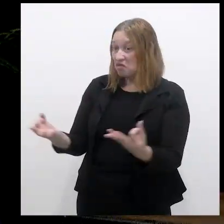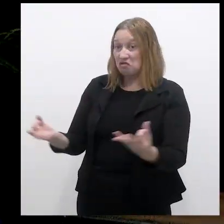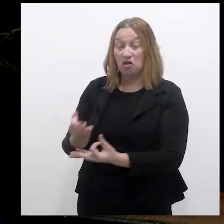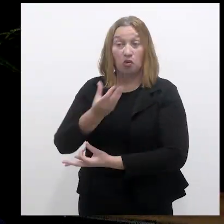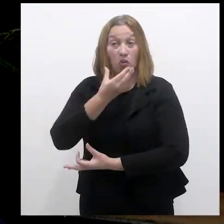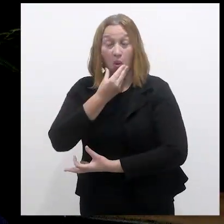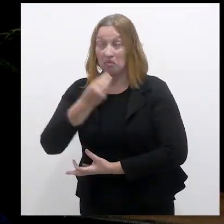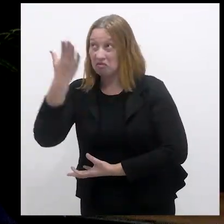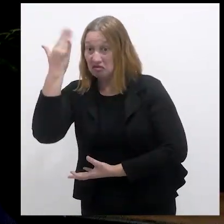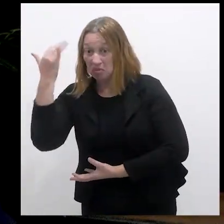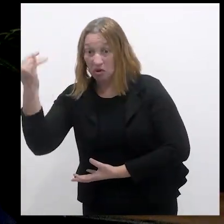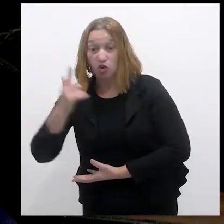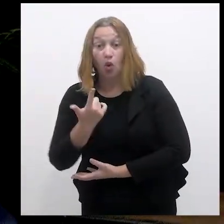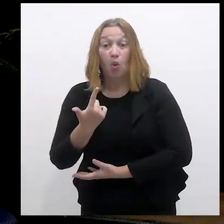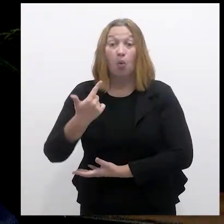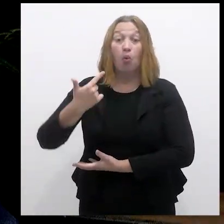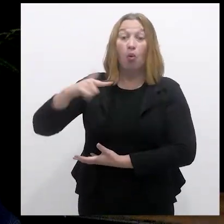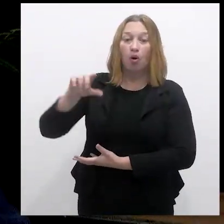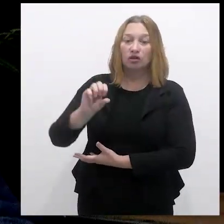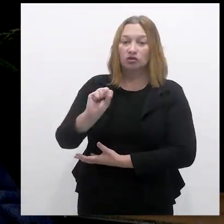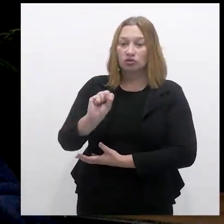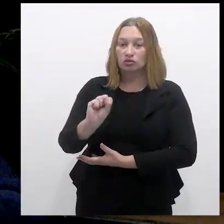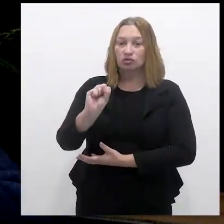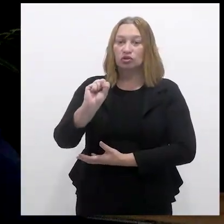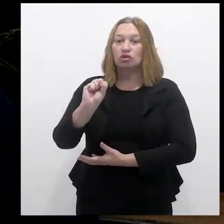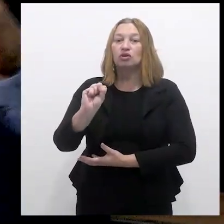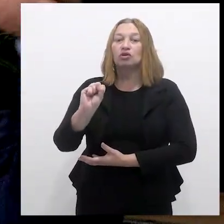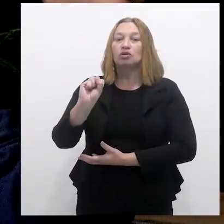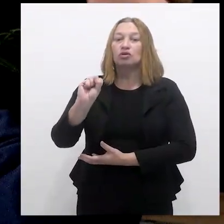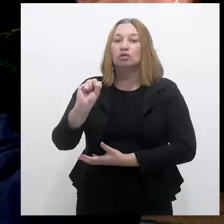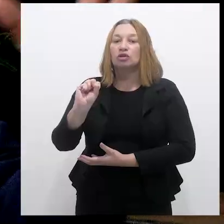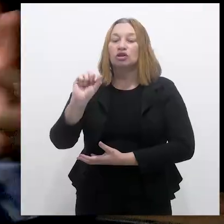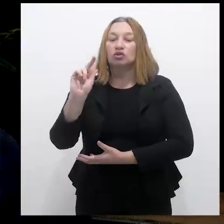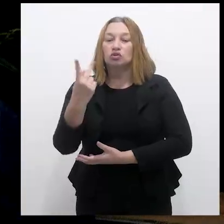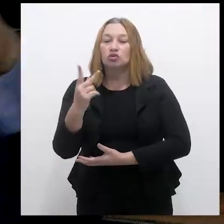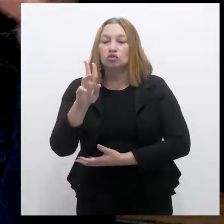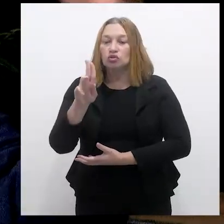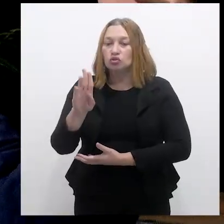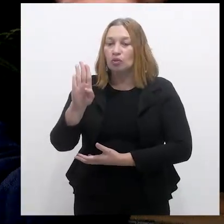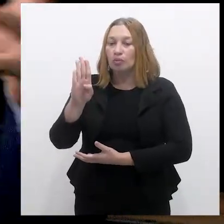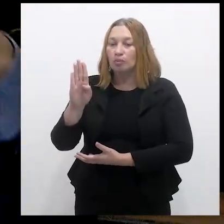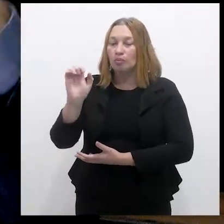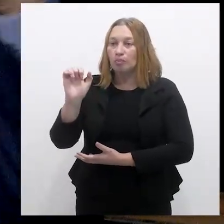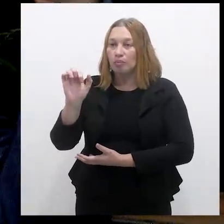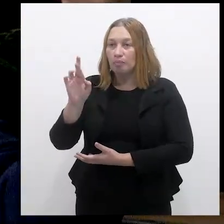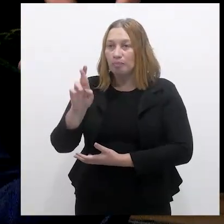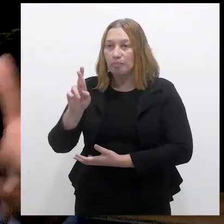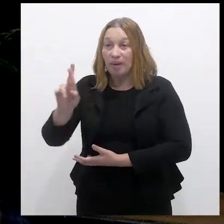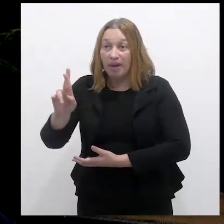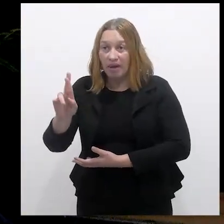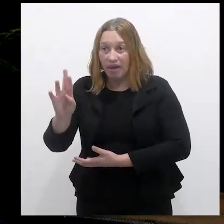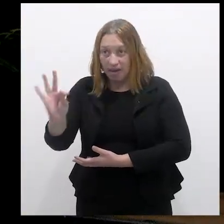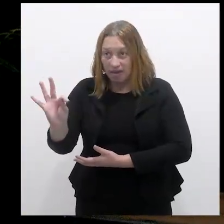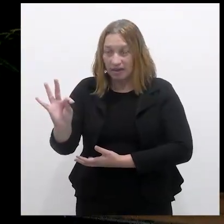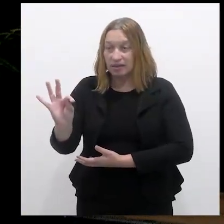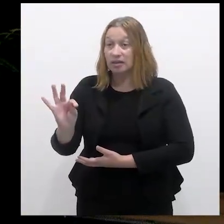na música. Né? Outro foi Schoenberg, que mudou completamente a harmonia, o modo harmônico de se